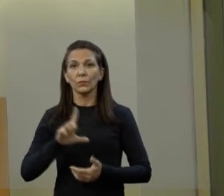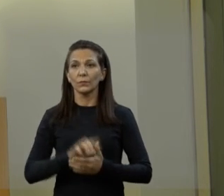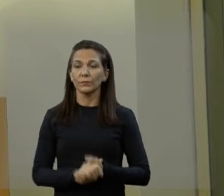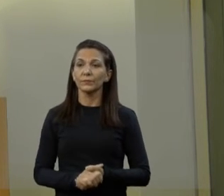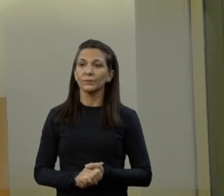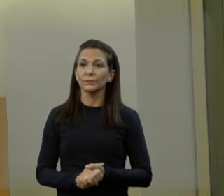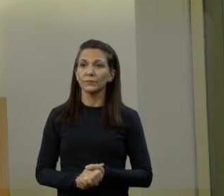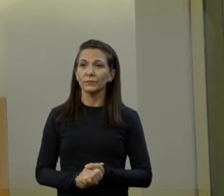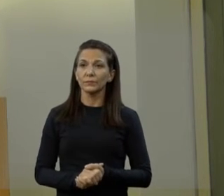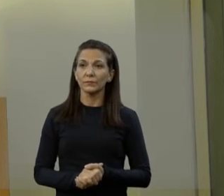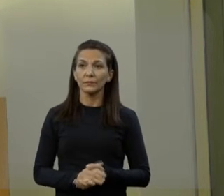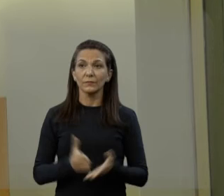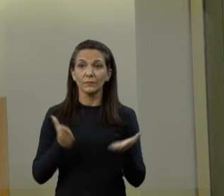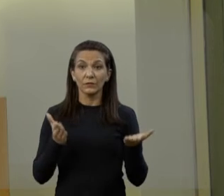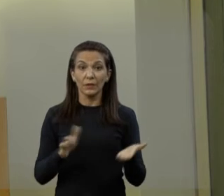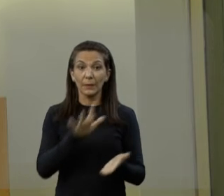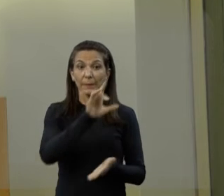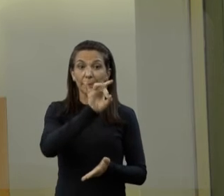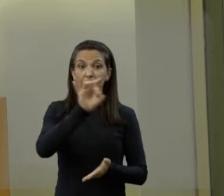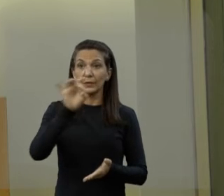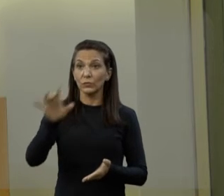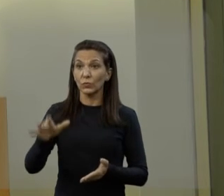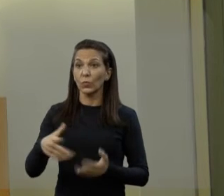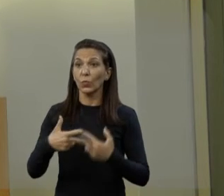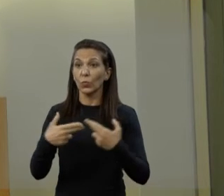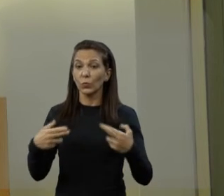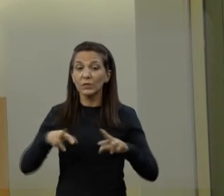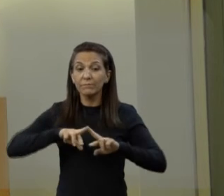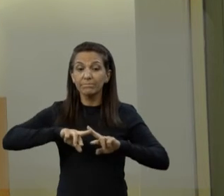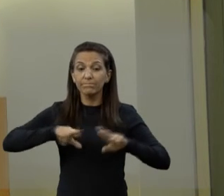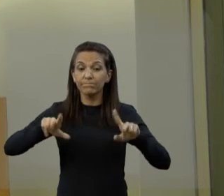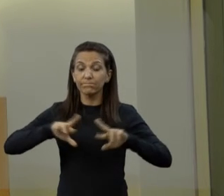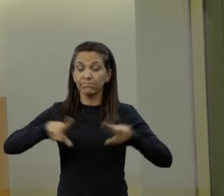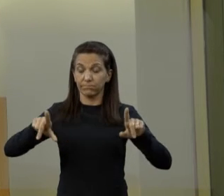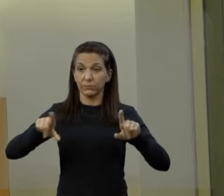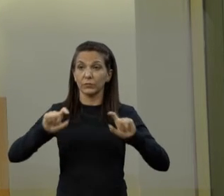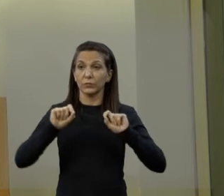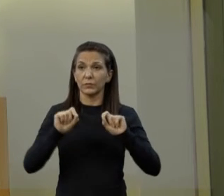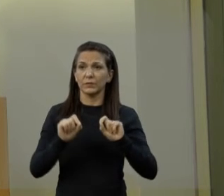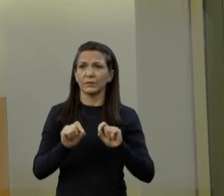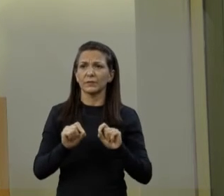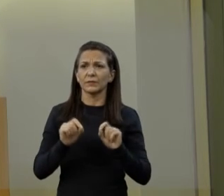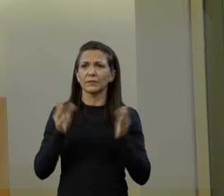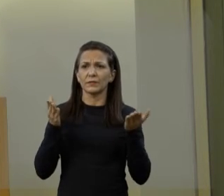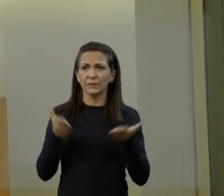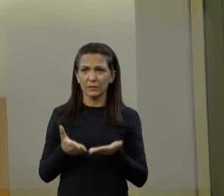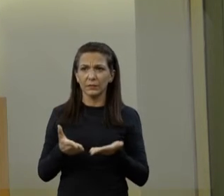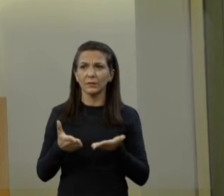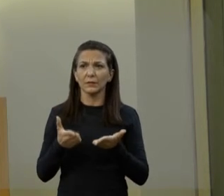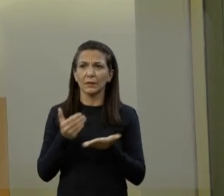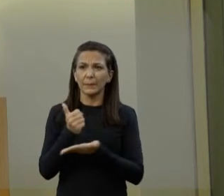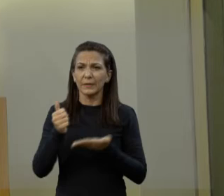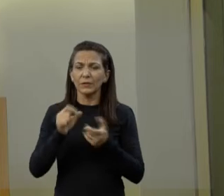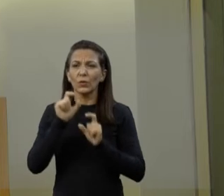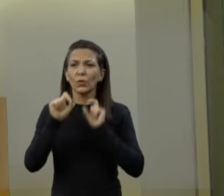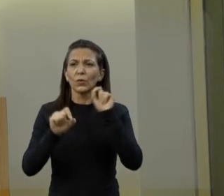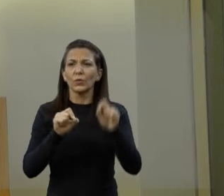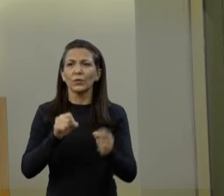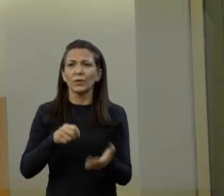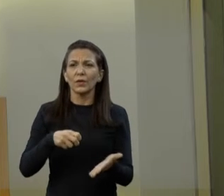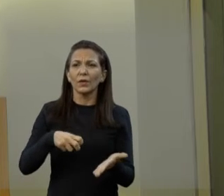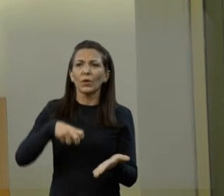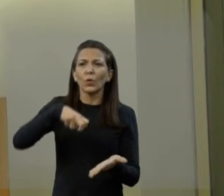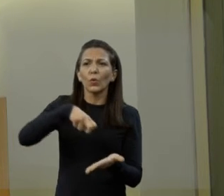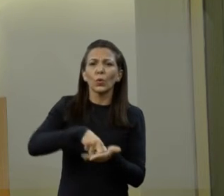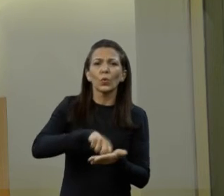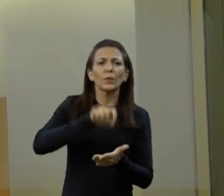e já que cada pessoa ou coisa é diferente já que assim baseada em que vocês porém